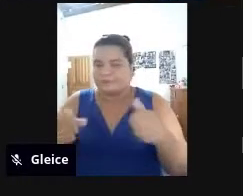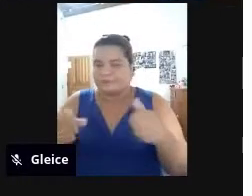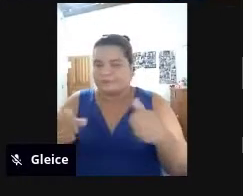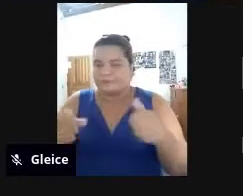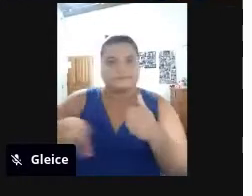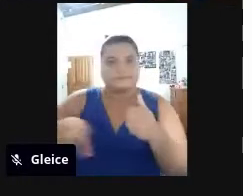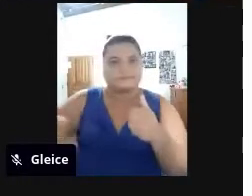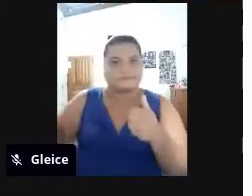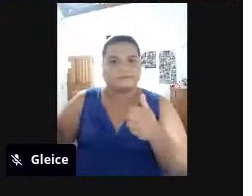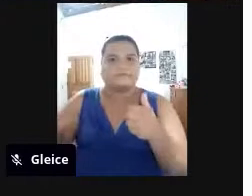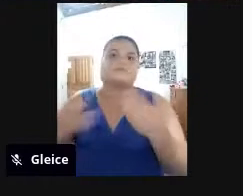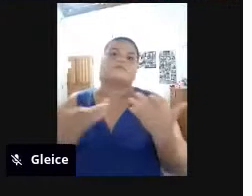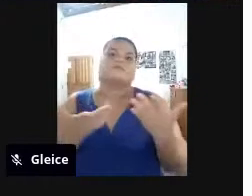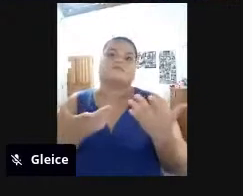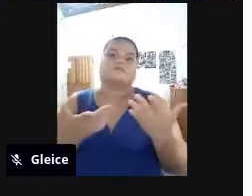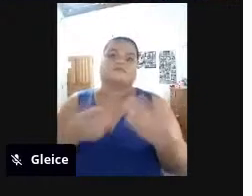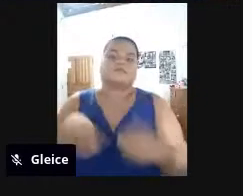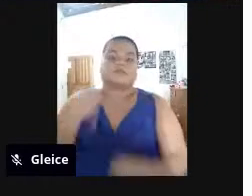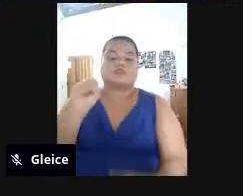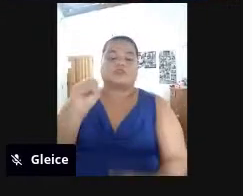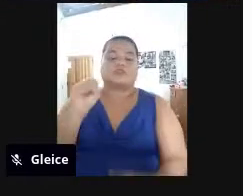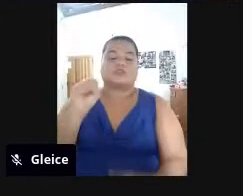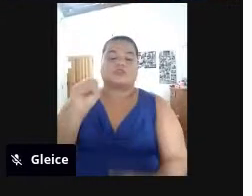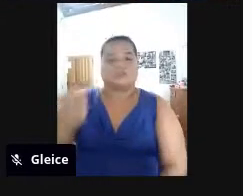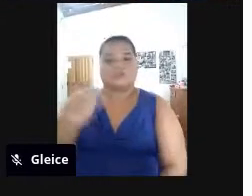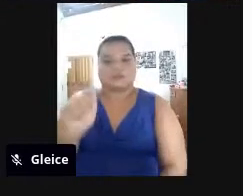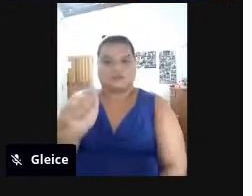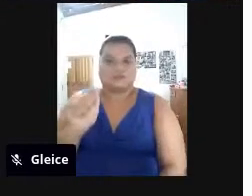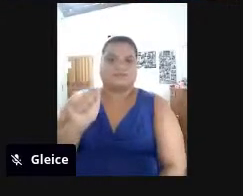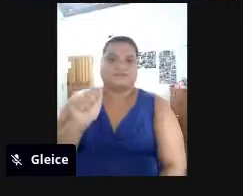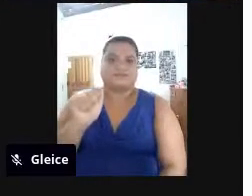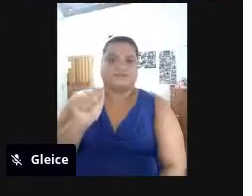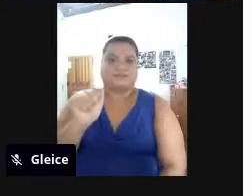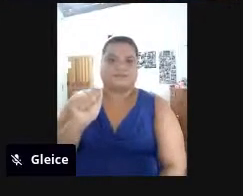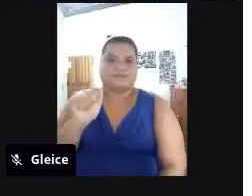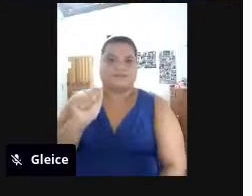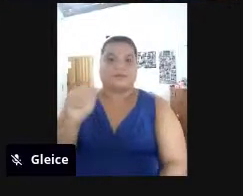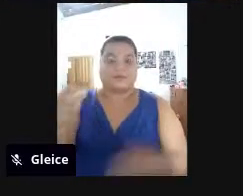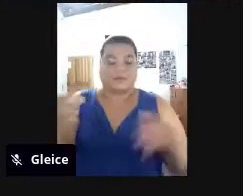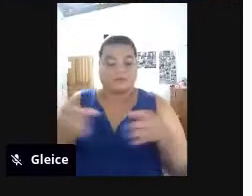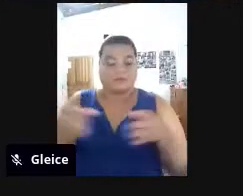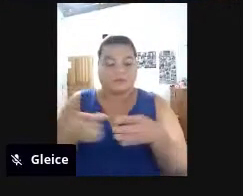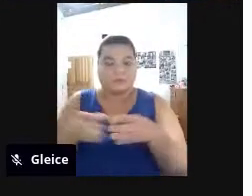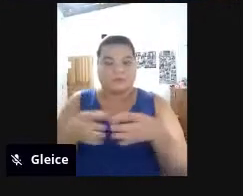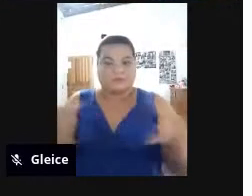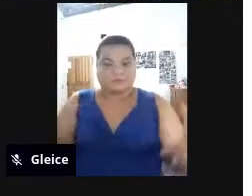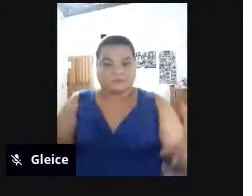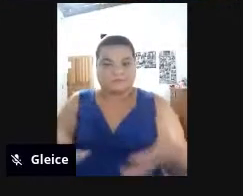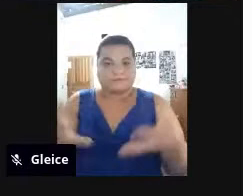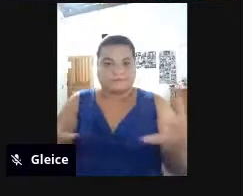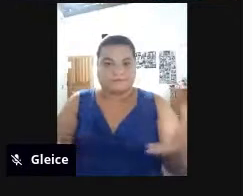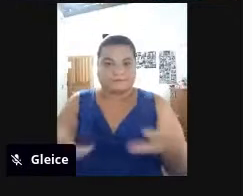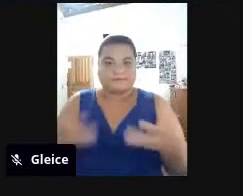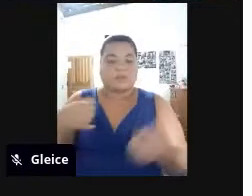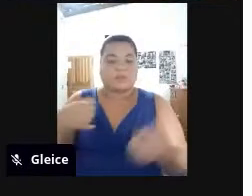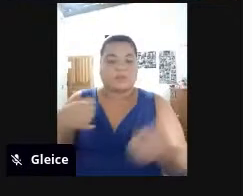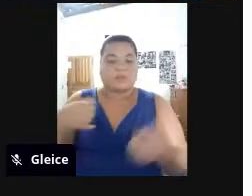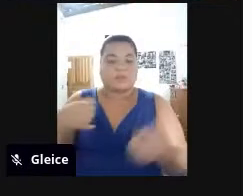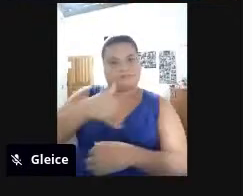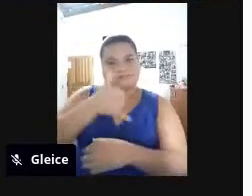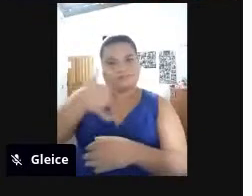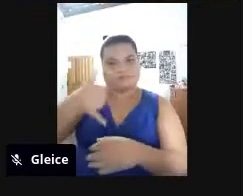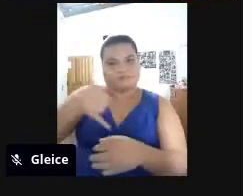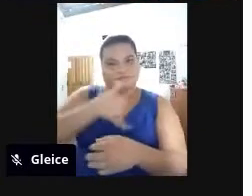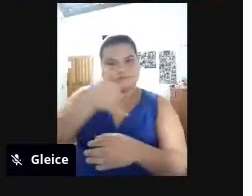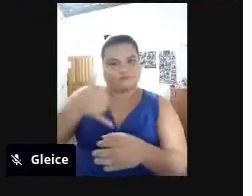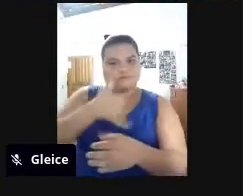a ervilha, que são fontes proteicas do reino vegetal. Temos as oleaginosas, como amêndoas,